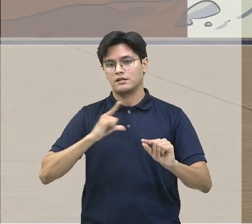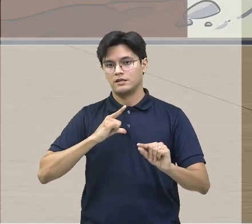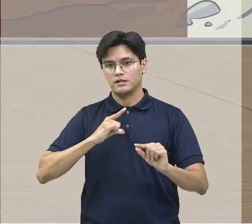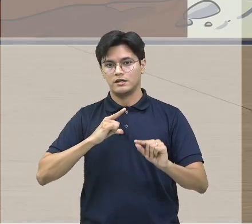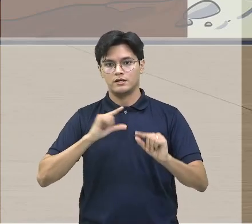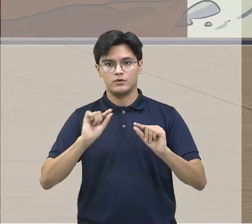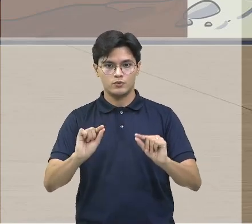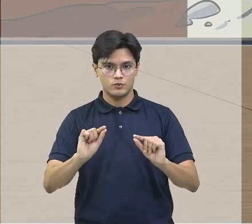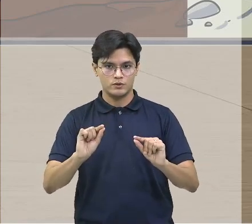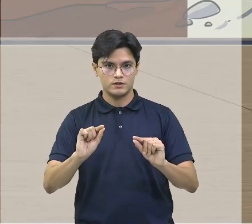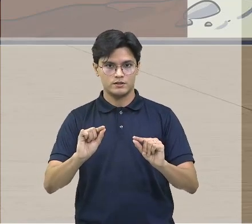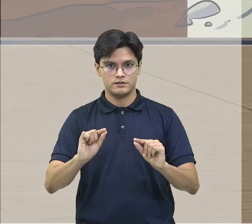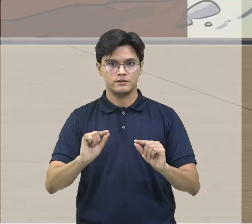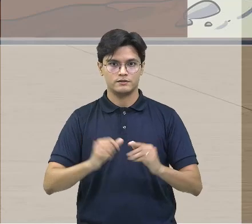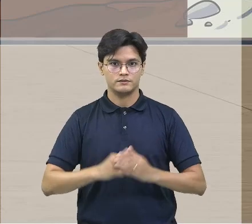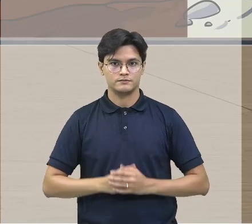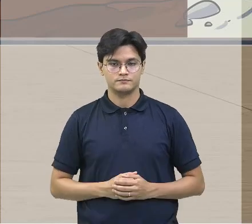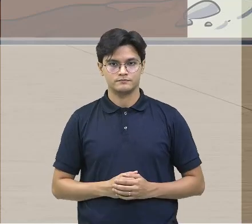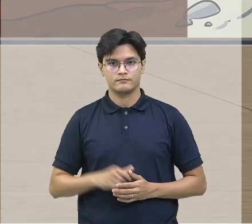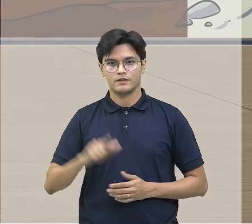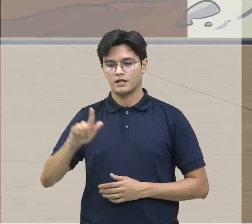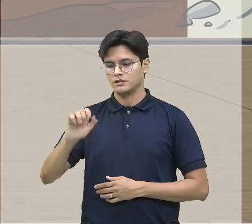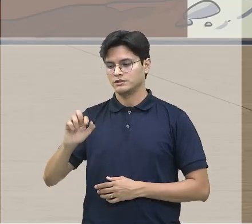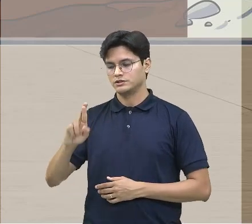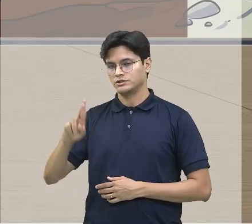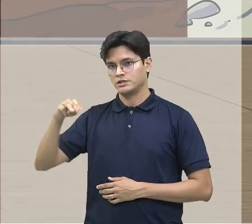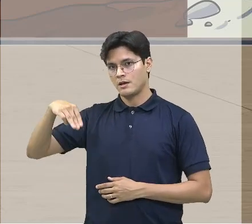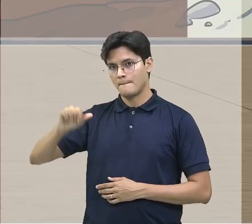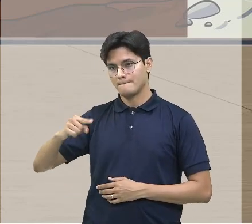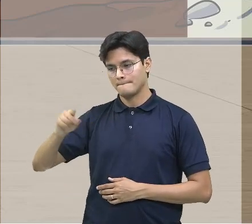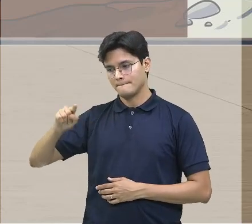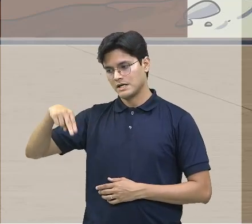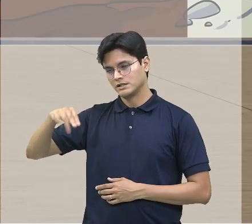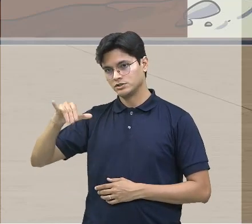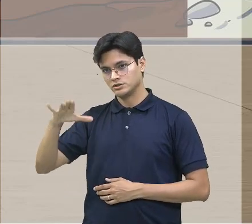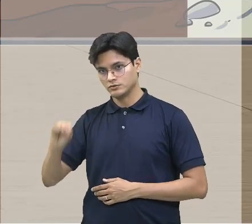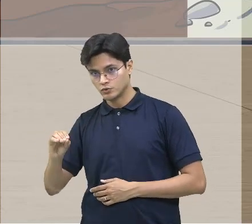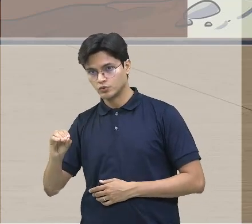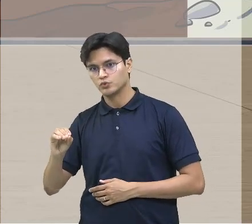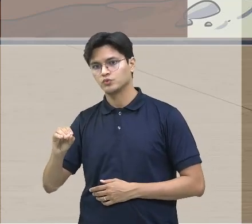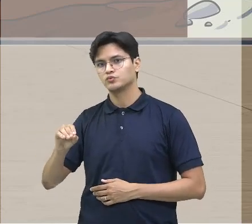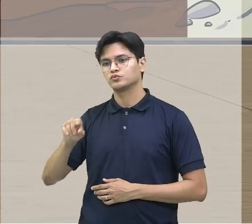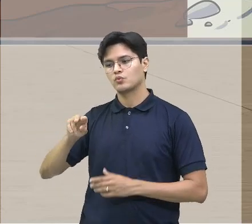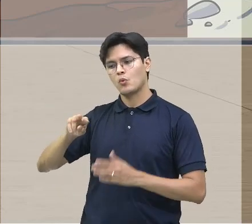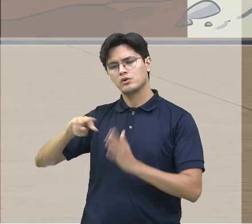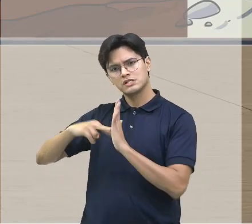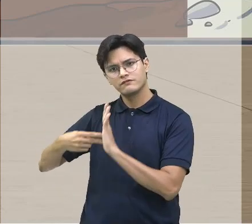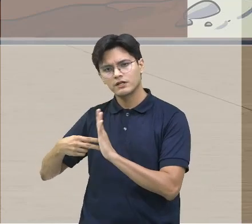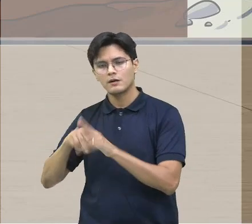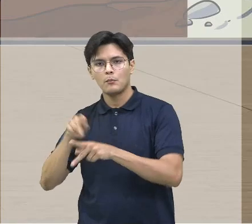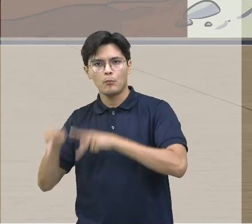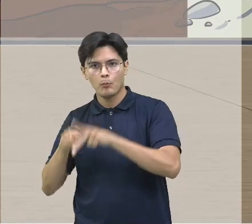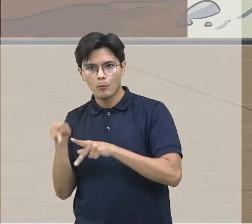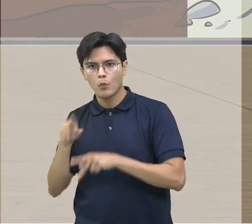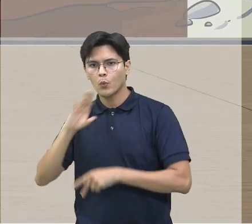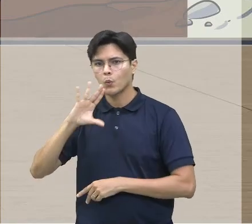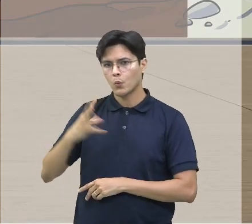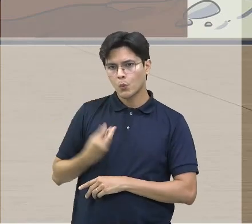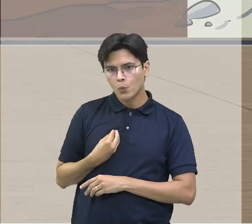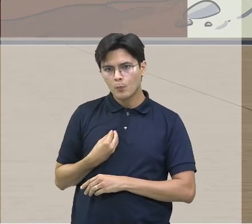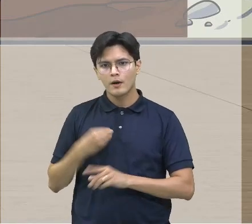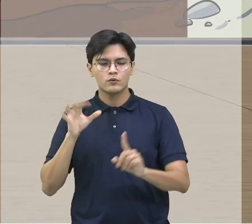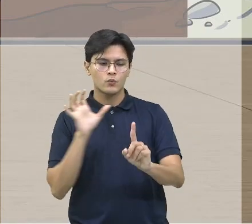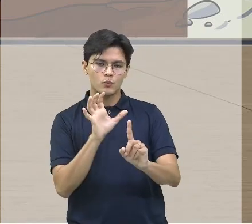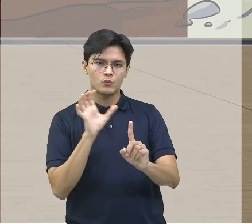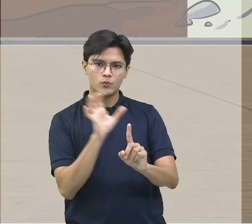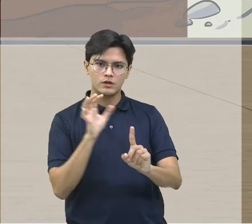da influência germânica, ou seja, dos povos bárbaros, que a gente já vem comentando um pouco sobre isso,